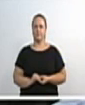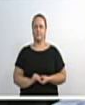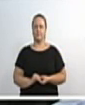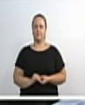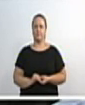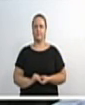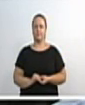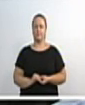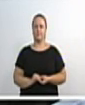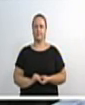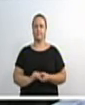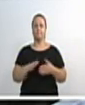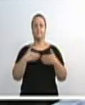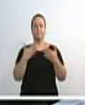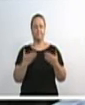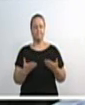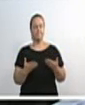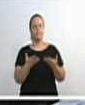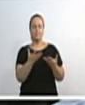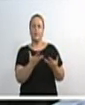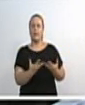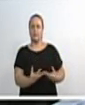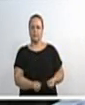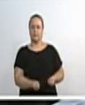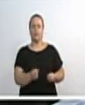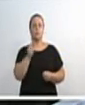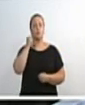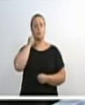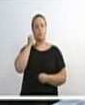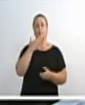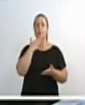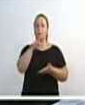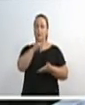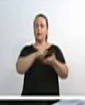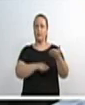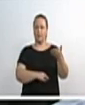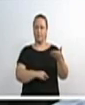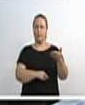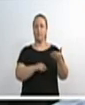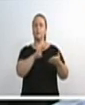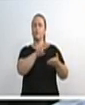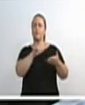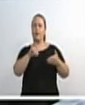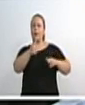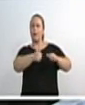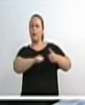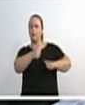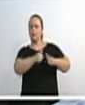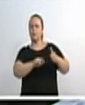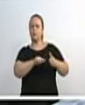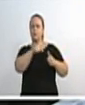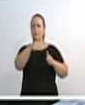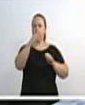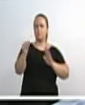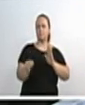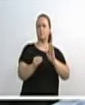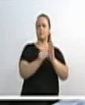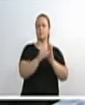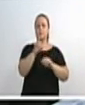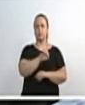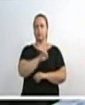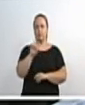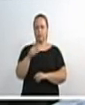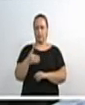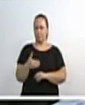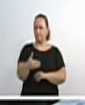Senhor presidente, pela ordem. Recebo das mãos do vereador Silvio Zimmermann o requerimento e para posterior análise para inclusão na ordem do dia.